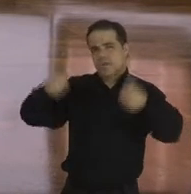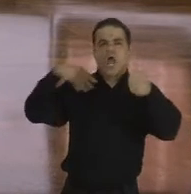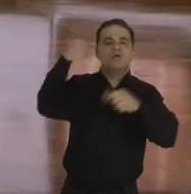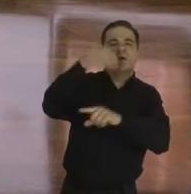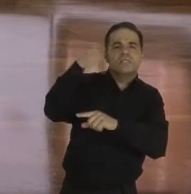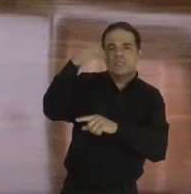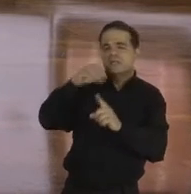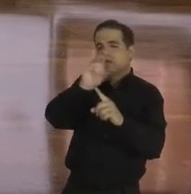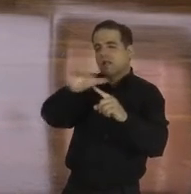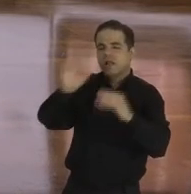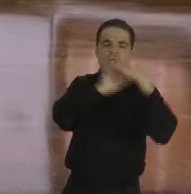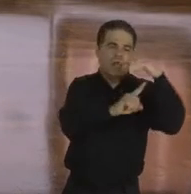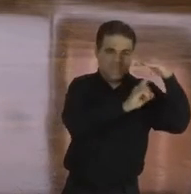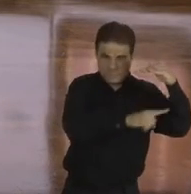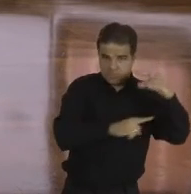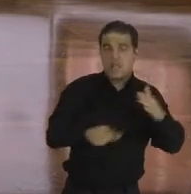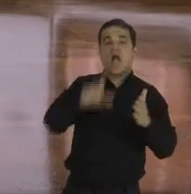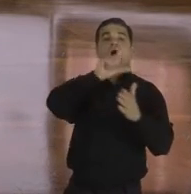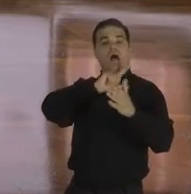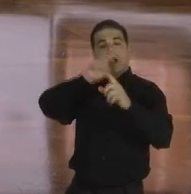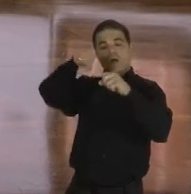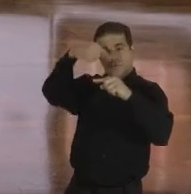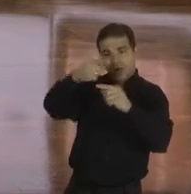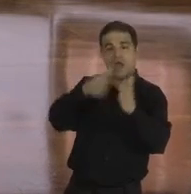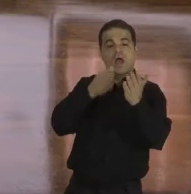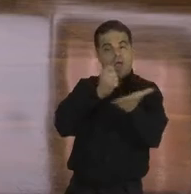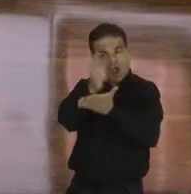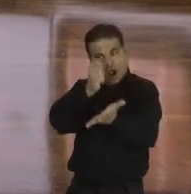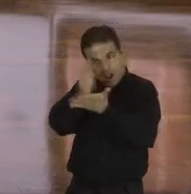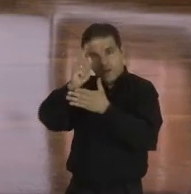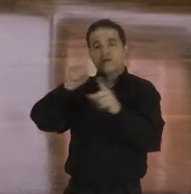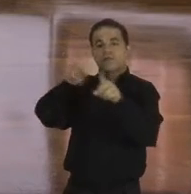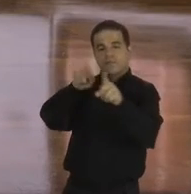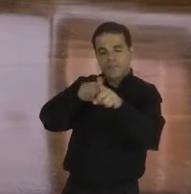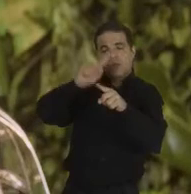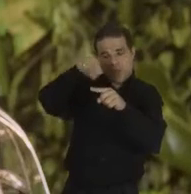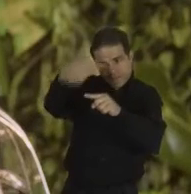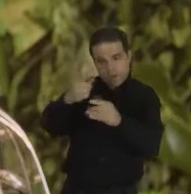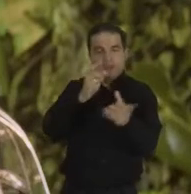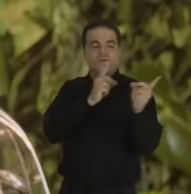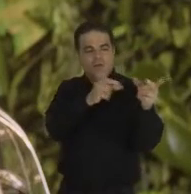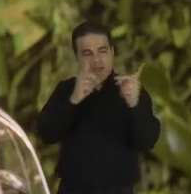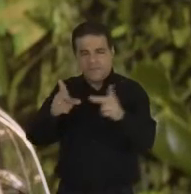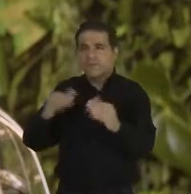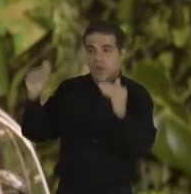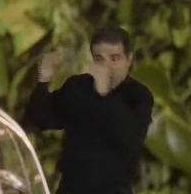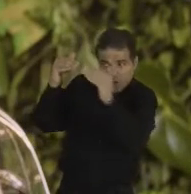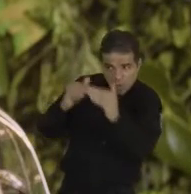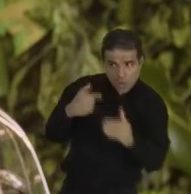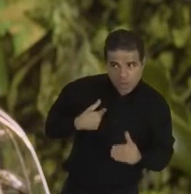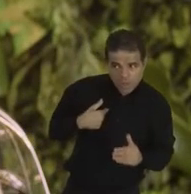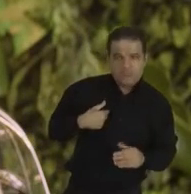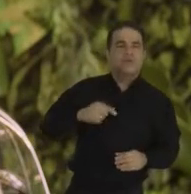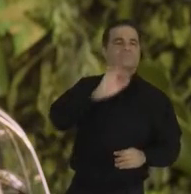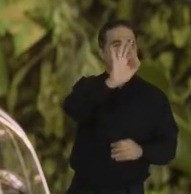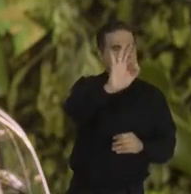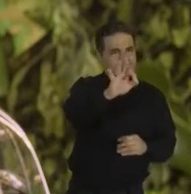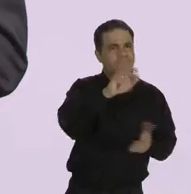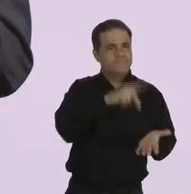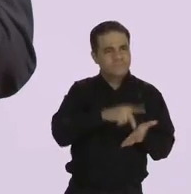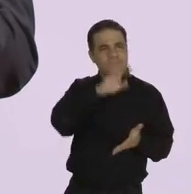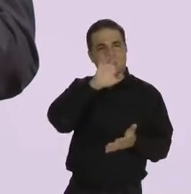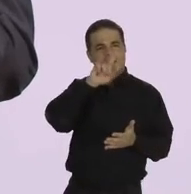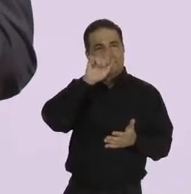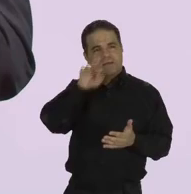experiência para esses clientes tanto antes da compra assim também como não Fazenda concorda Cristiano é isso mesmo